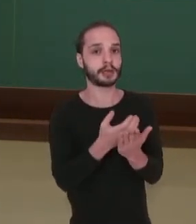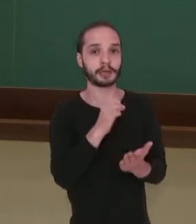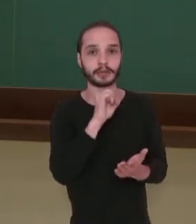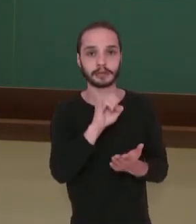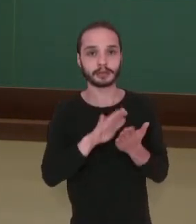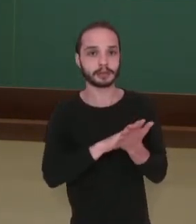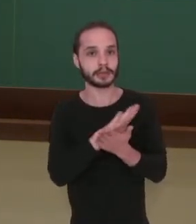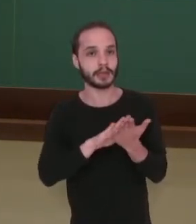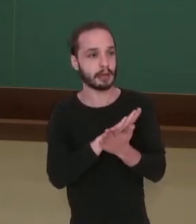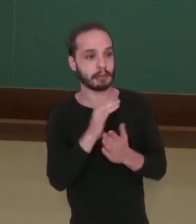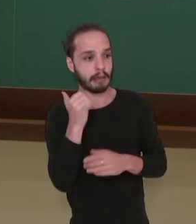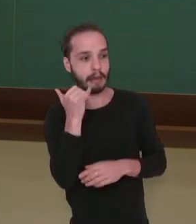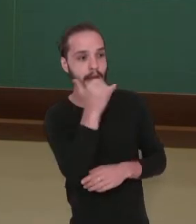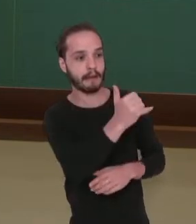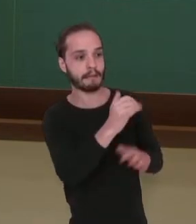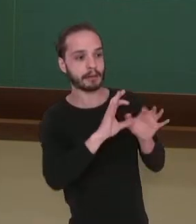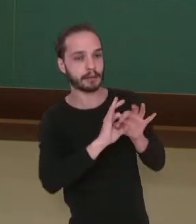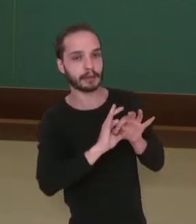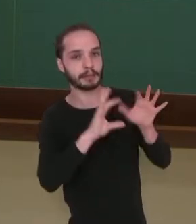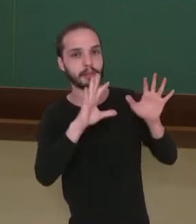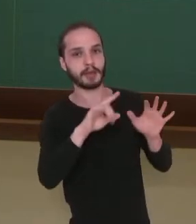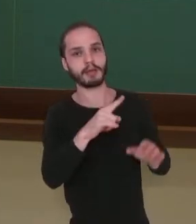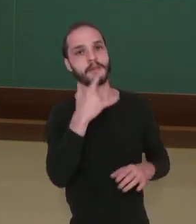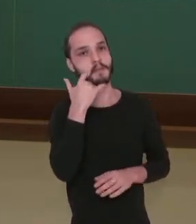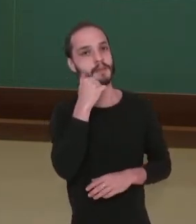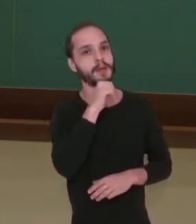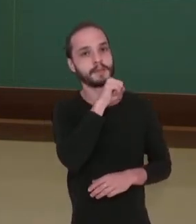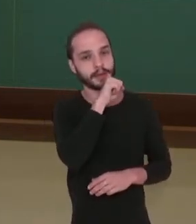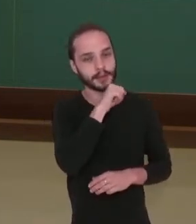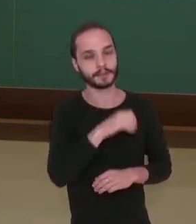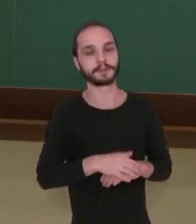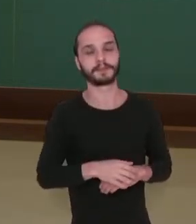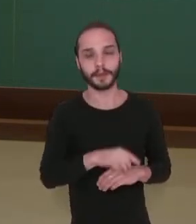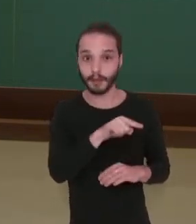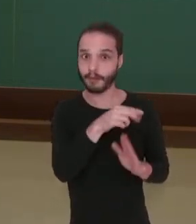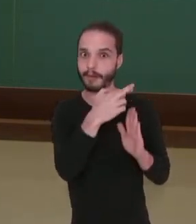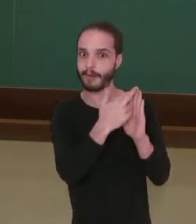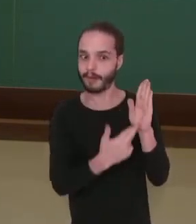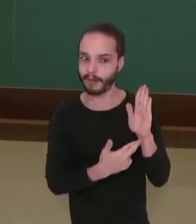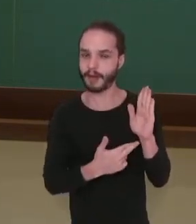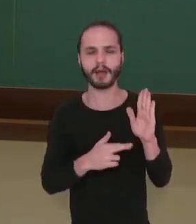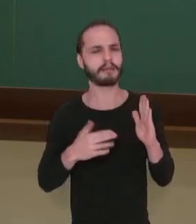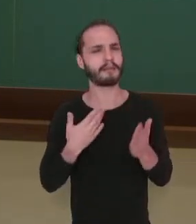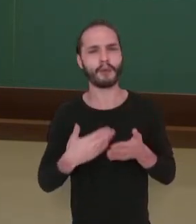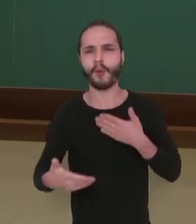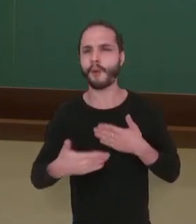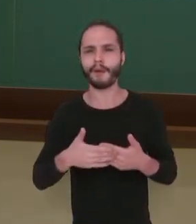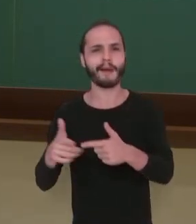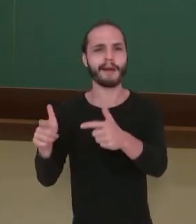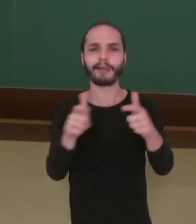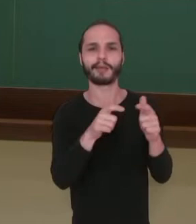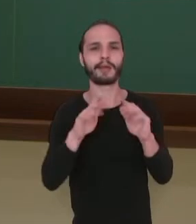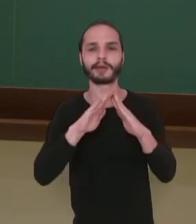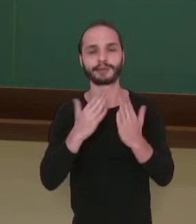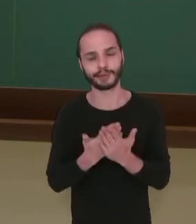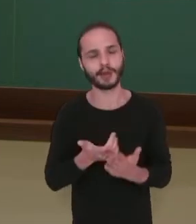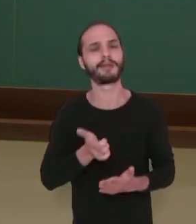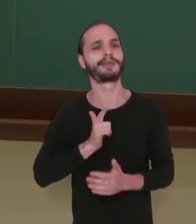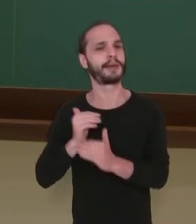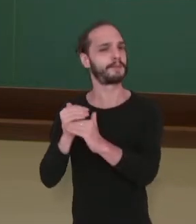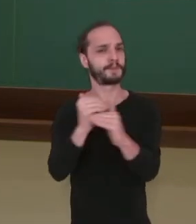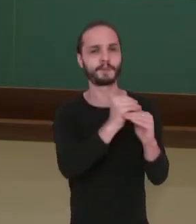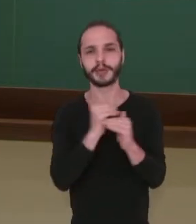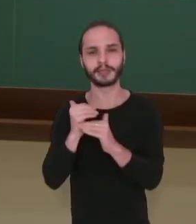e autorização de seus responsáveis. Isso é um regimento que pode pegar qualquer escola, está no regimento, é padrão para